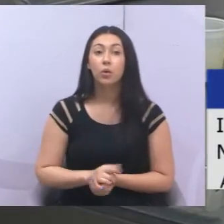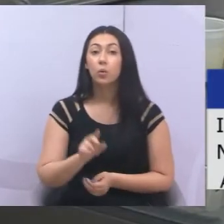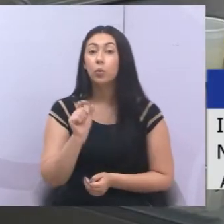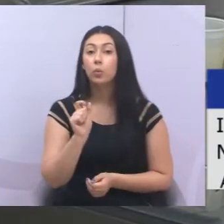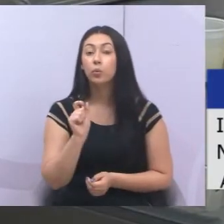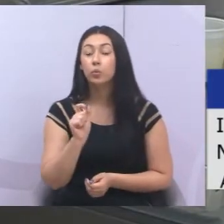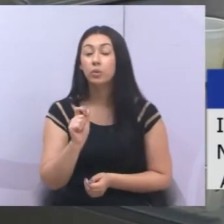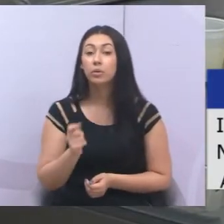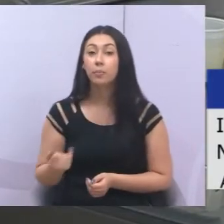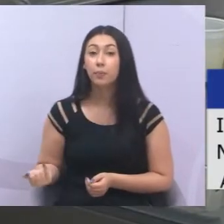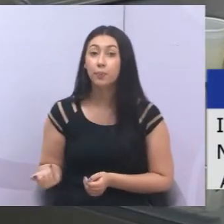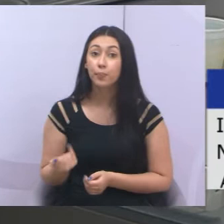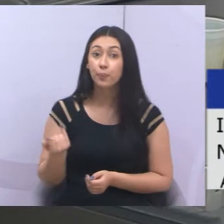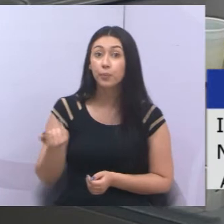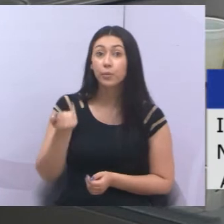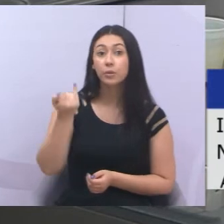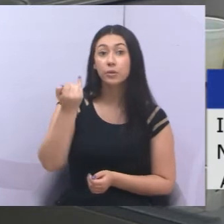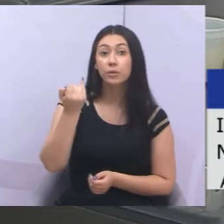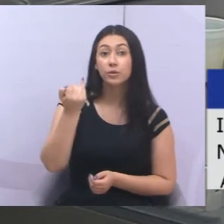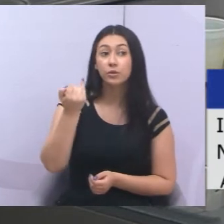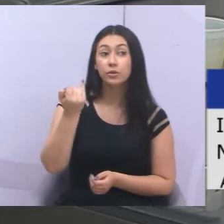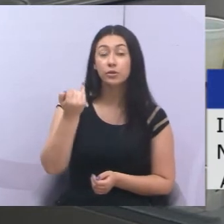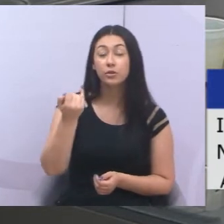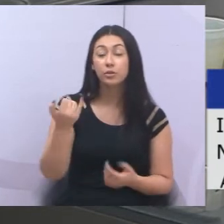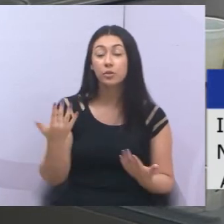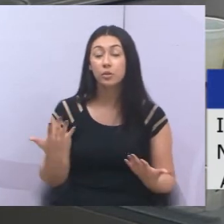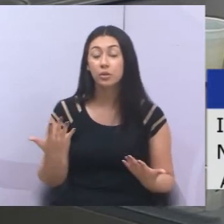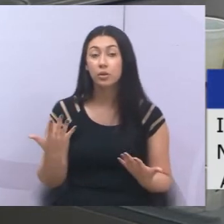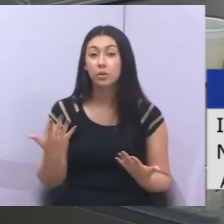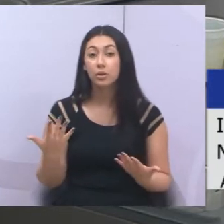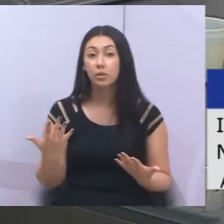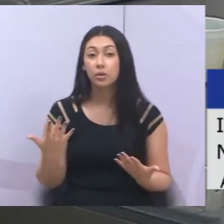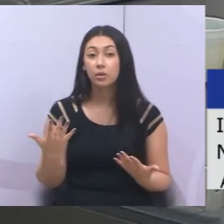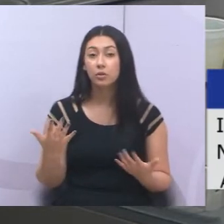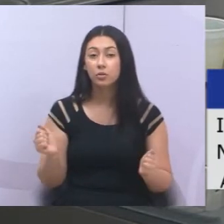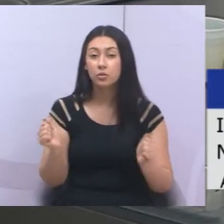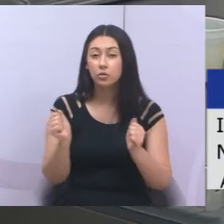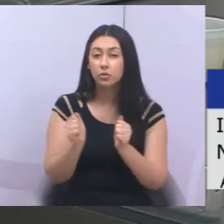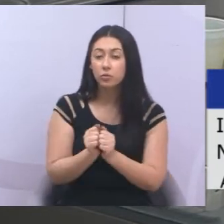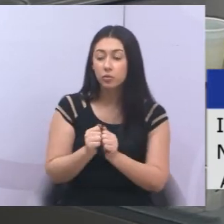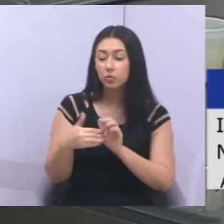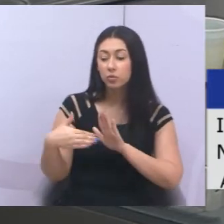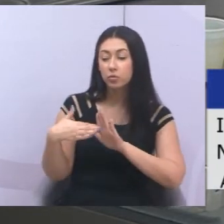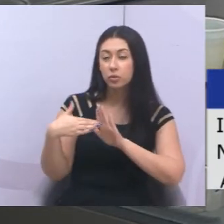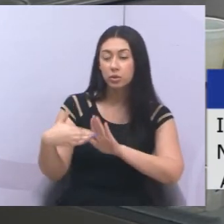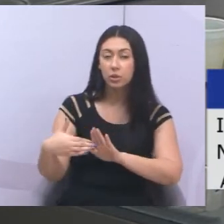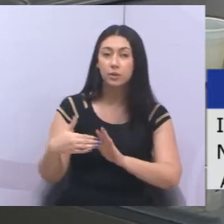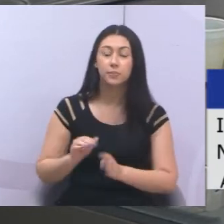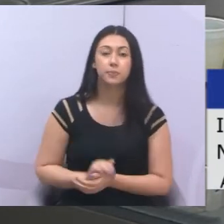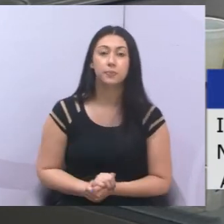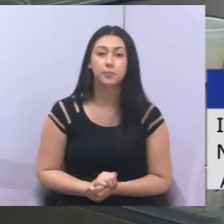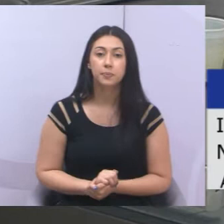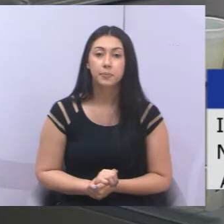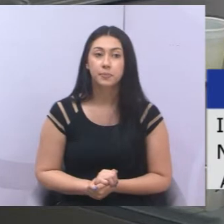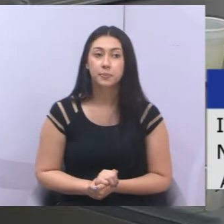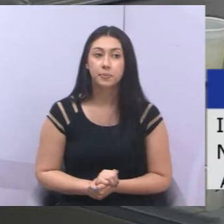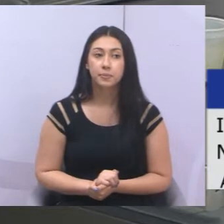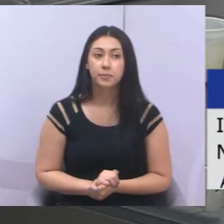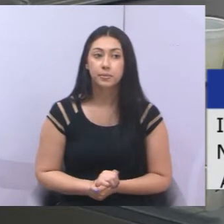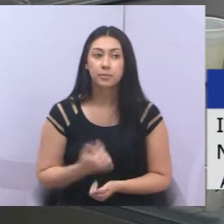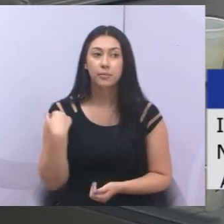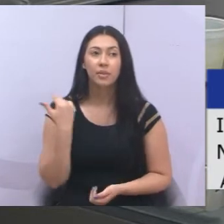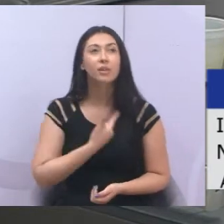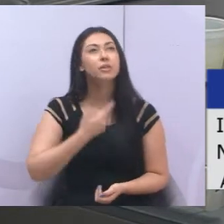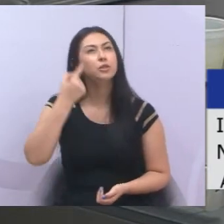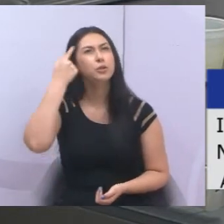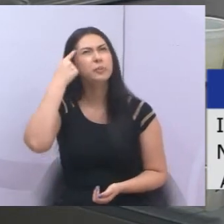a importância, nesse caso, do movimento para a vida delas. E aí, a gente pensa